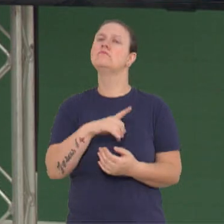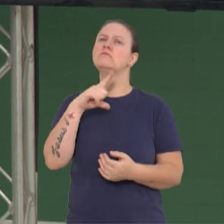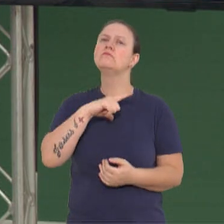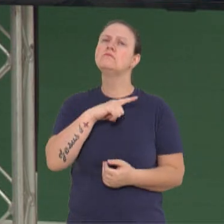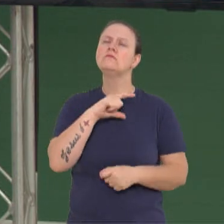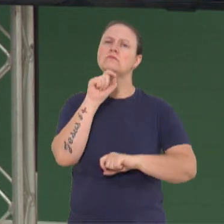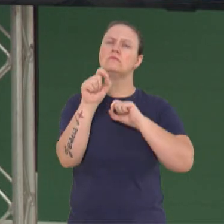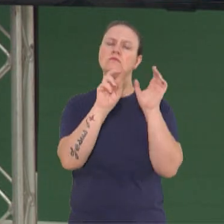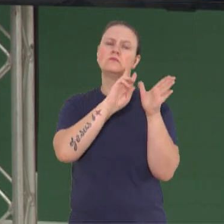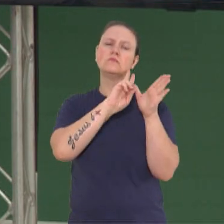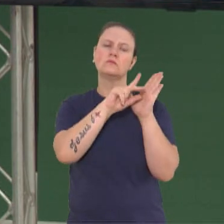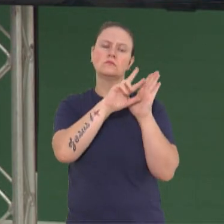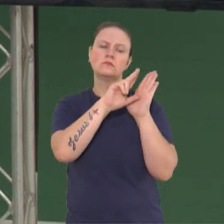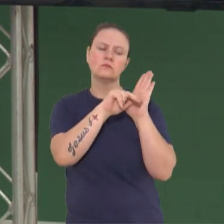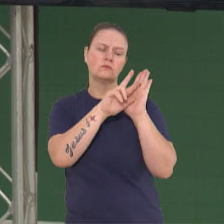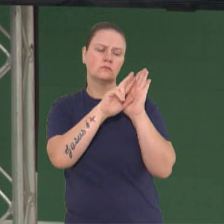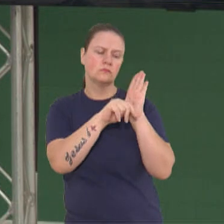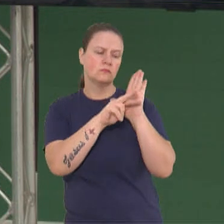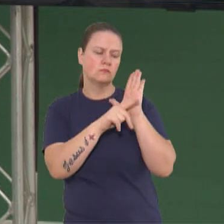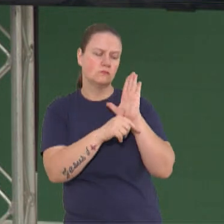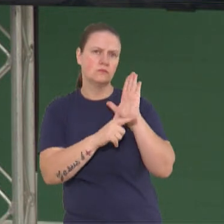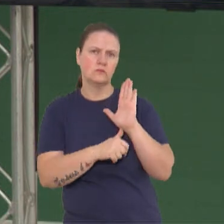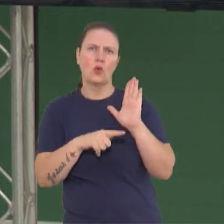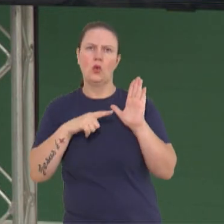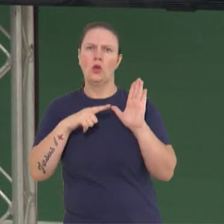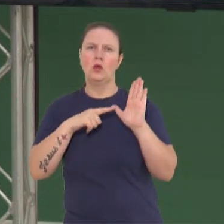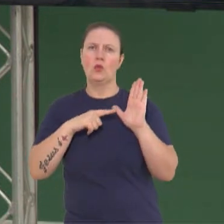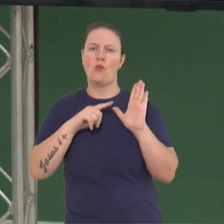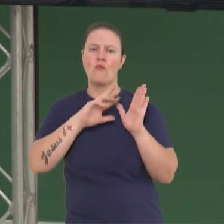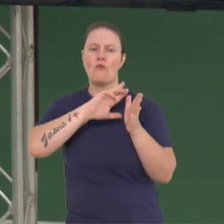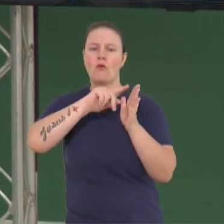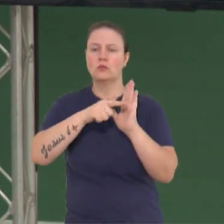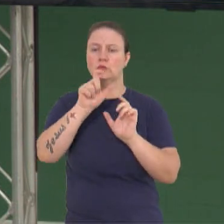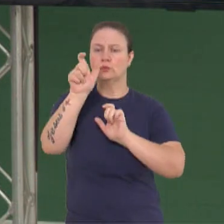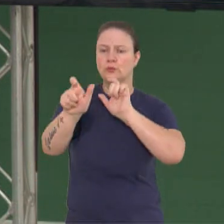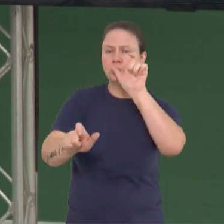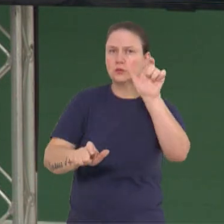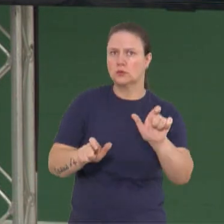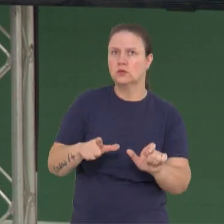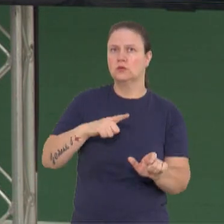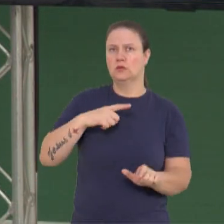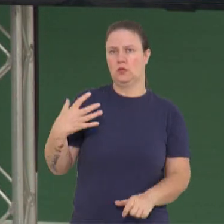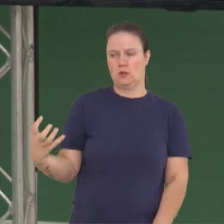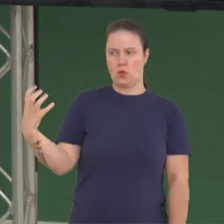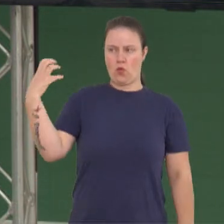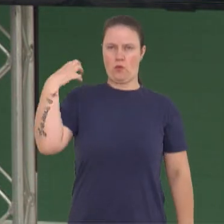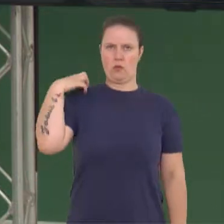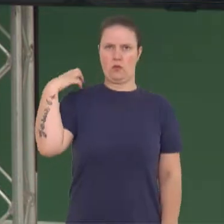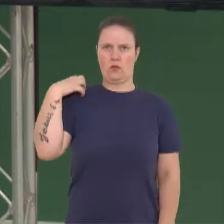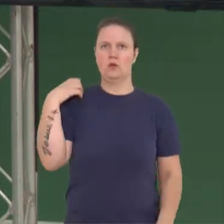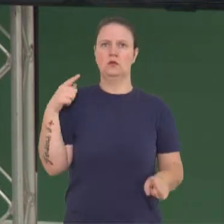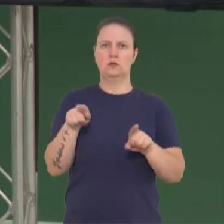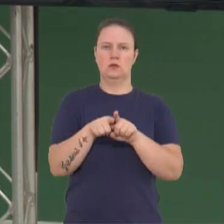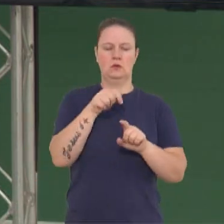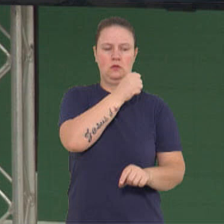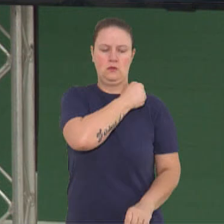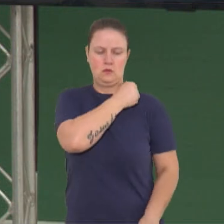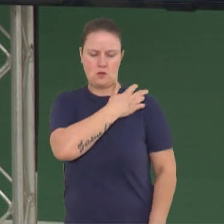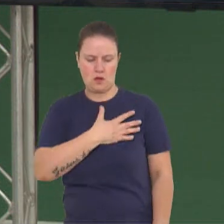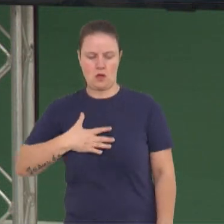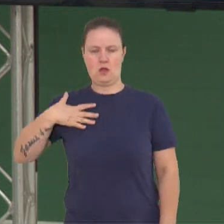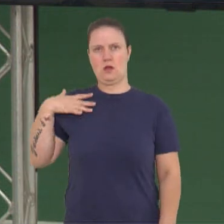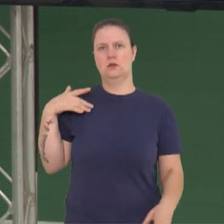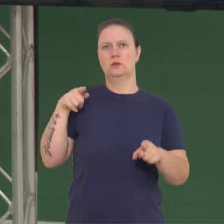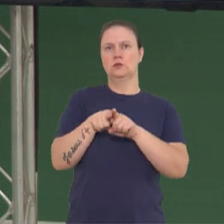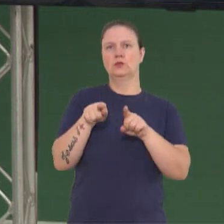Existem vários doxografistas de Heráclito. Como eu falei, Platão, Aristóteles, Sexto Empírico e muitos